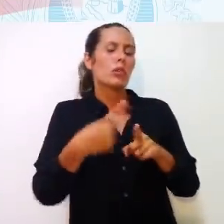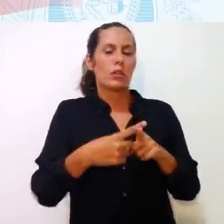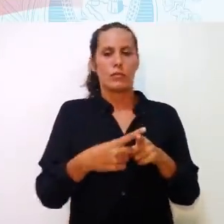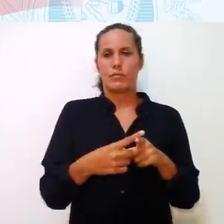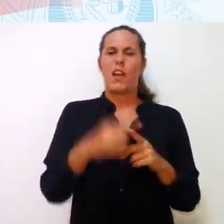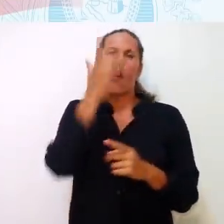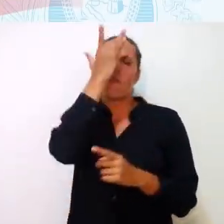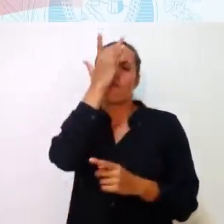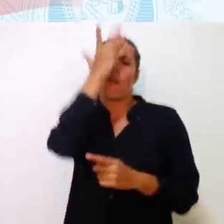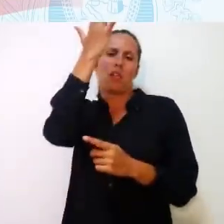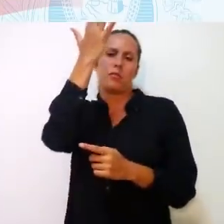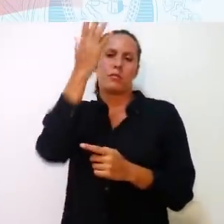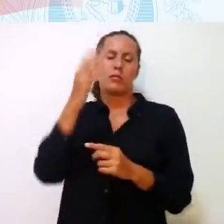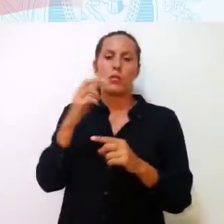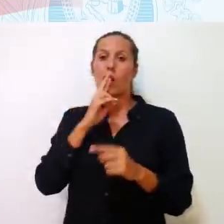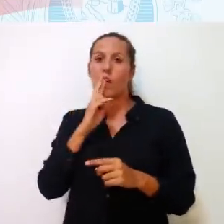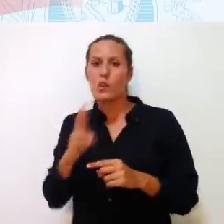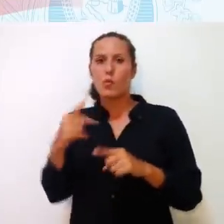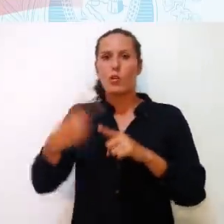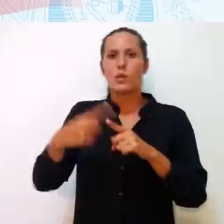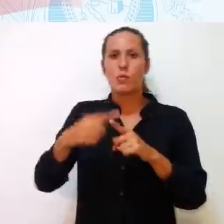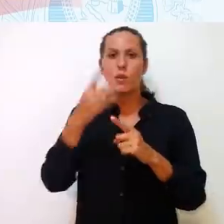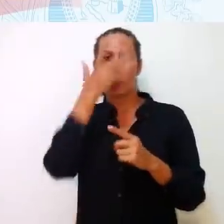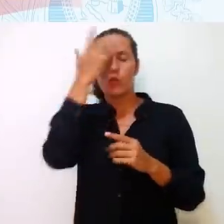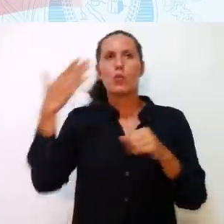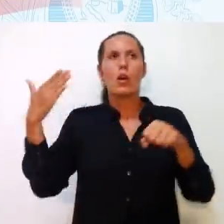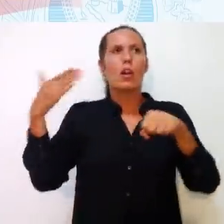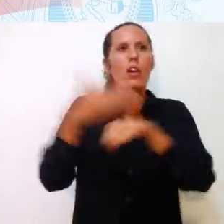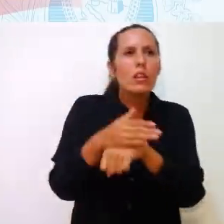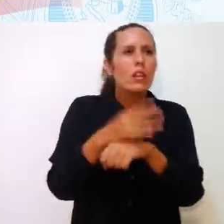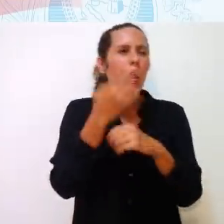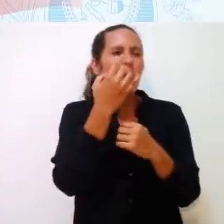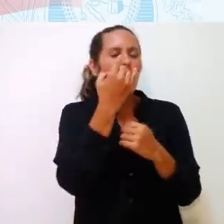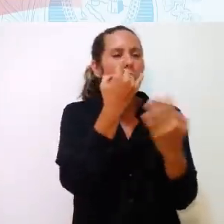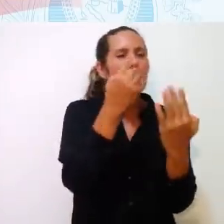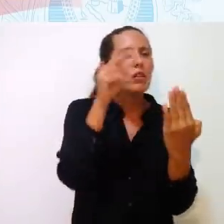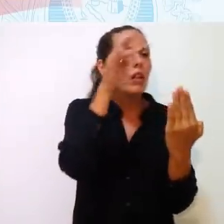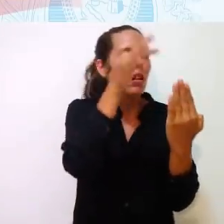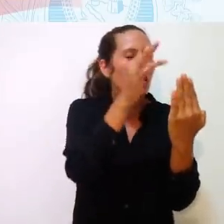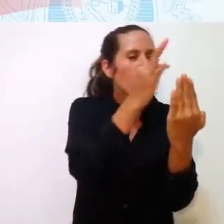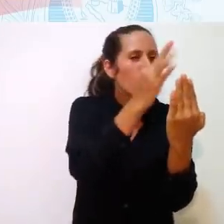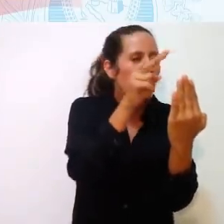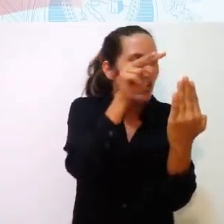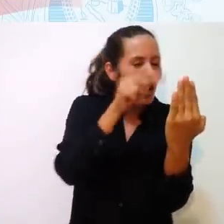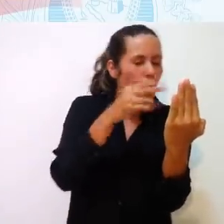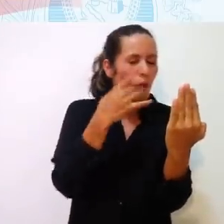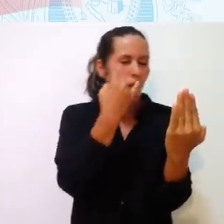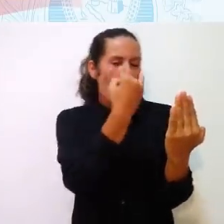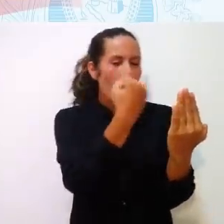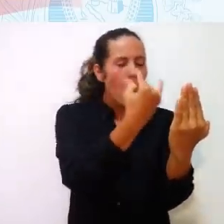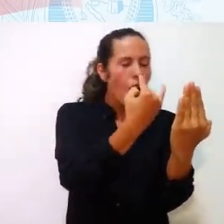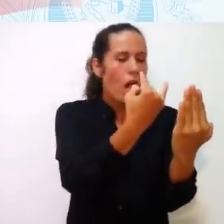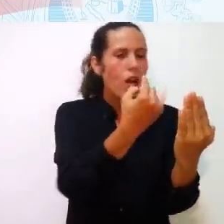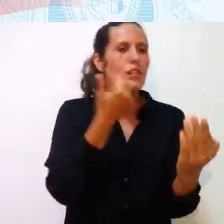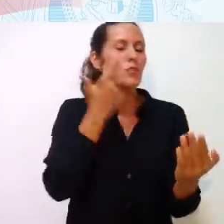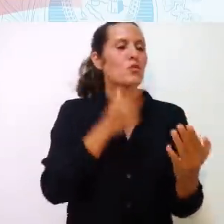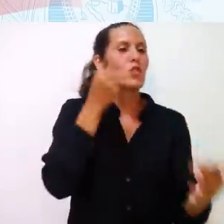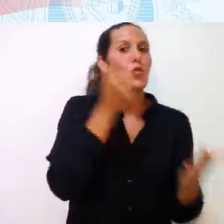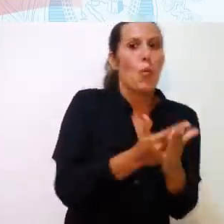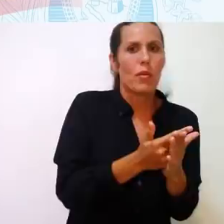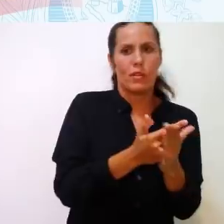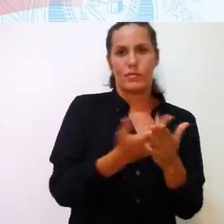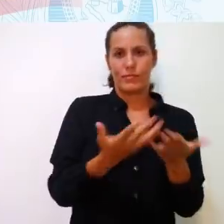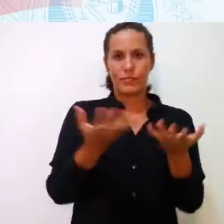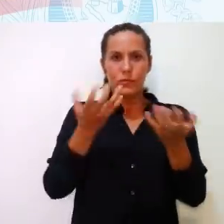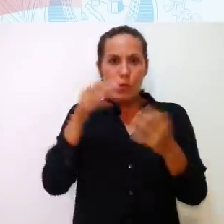Neto? Facinho! Para convencer os clientes a comprarem esse livro maravilhoso do João Cabral. Ficou curioso para